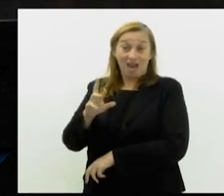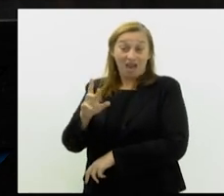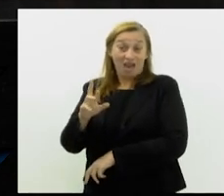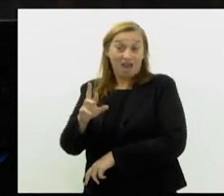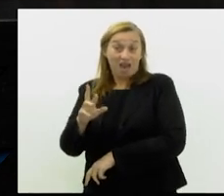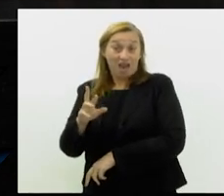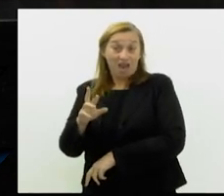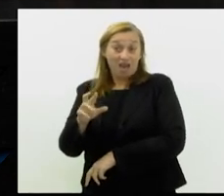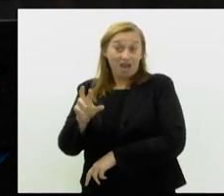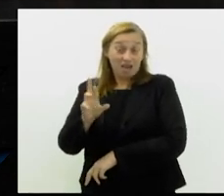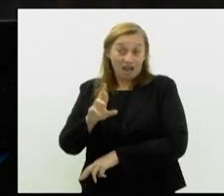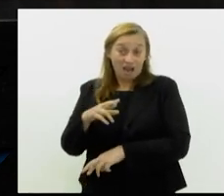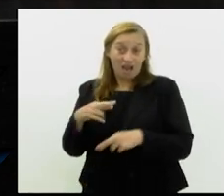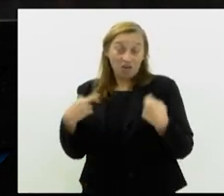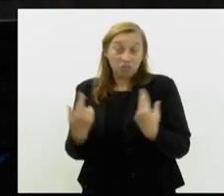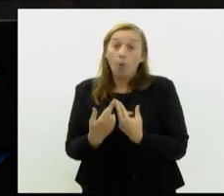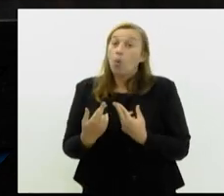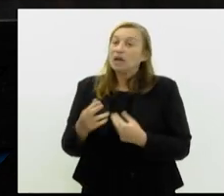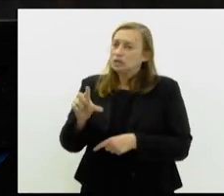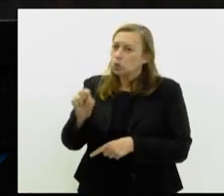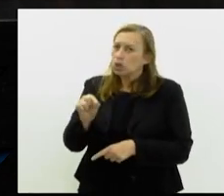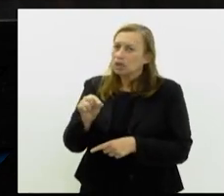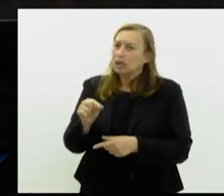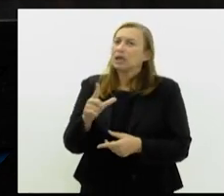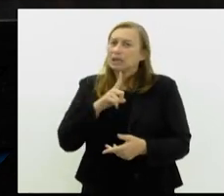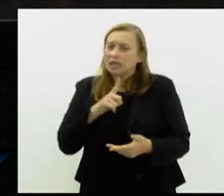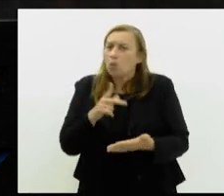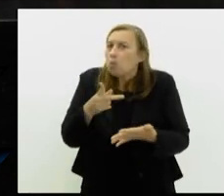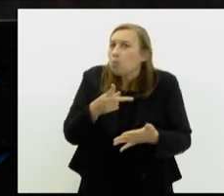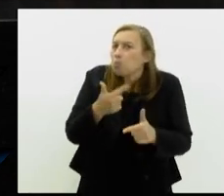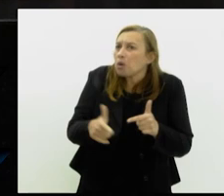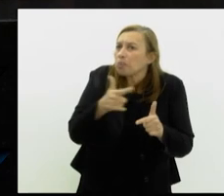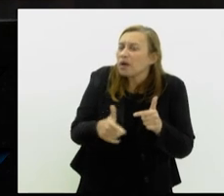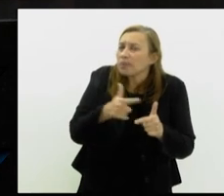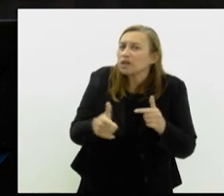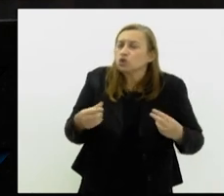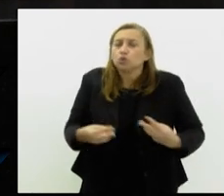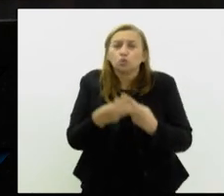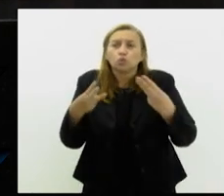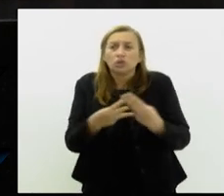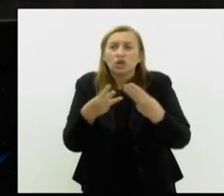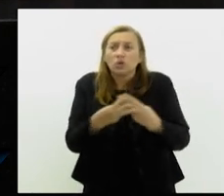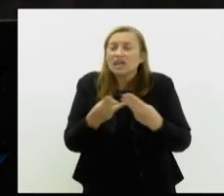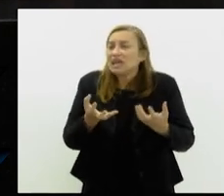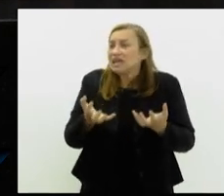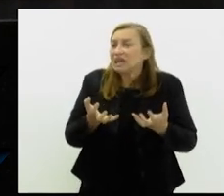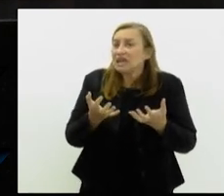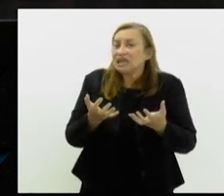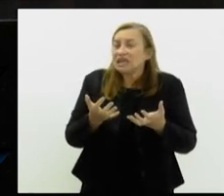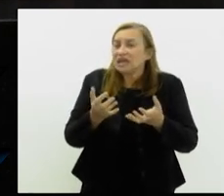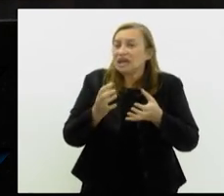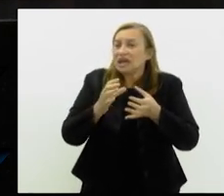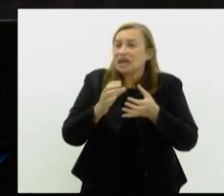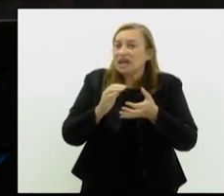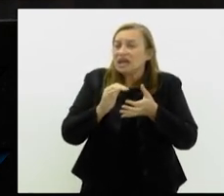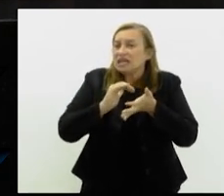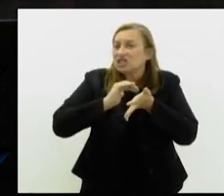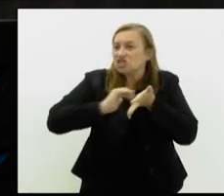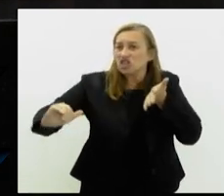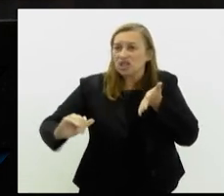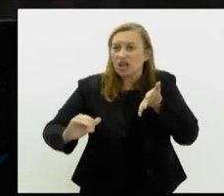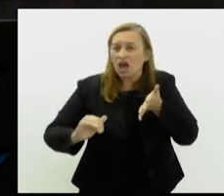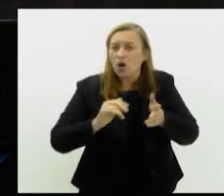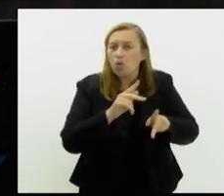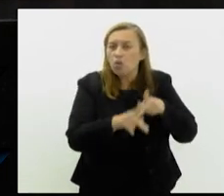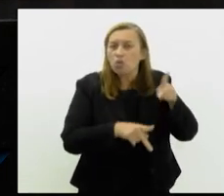reunião que tinha um problema judeu e queria tornar o território livre de judeus